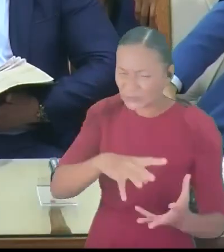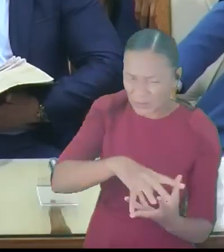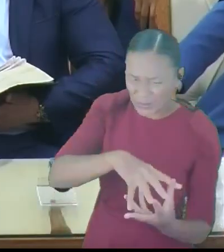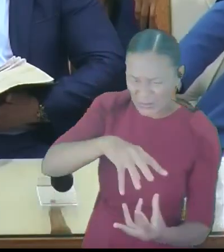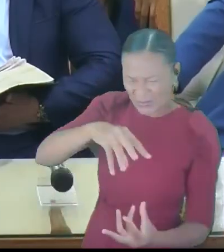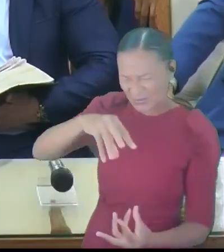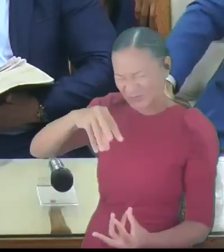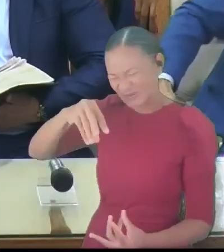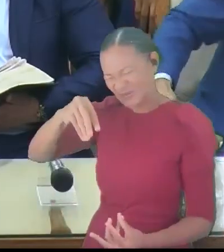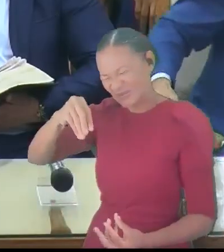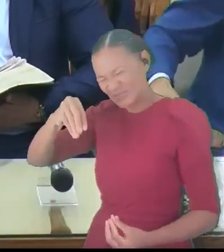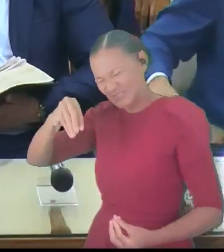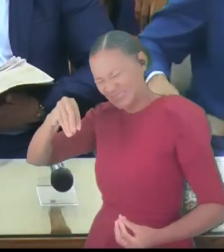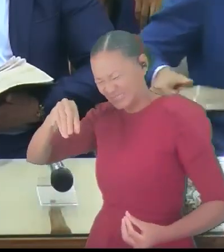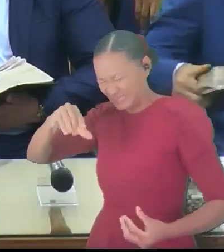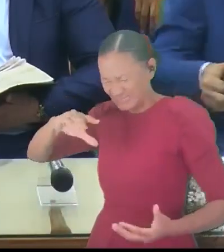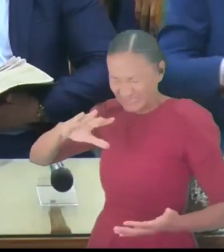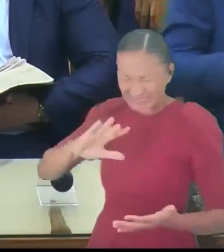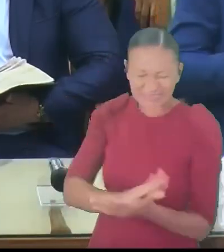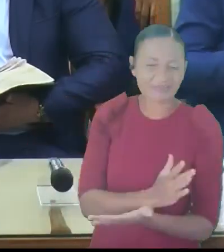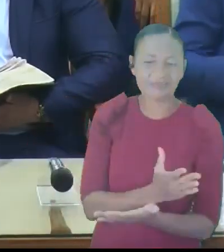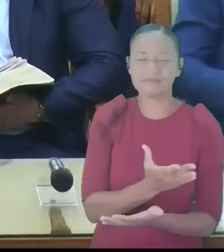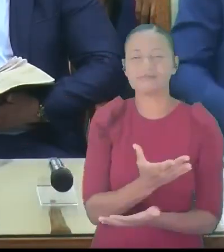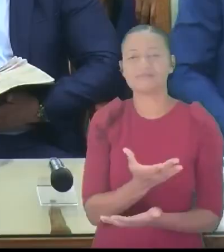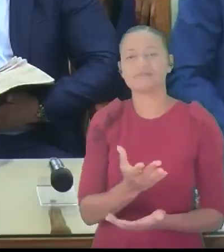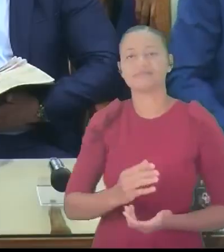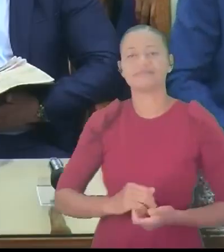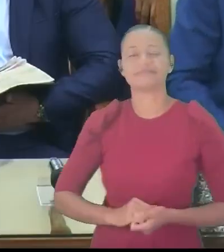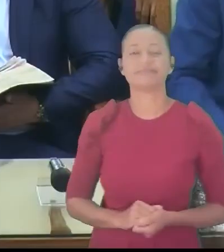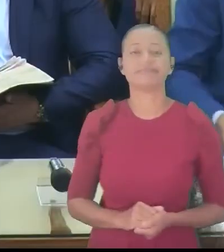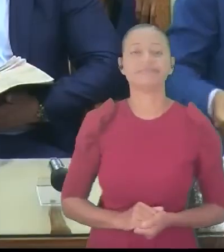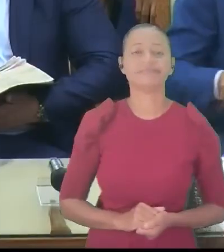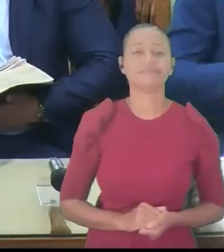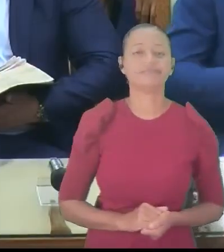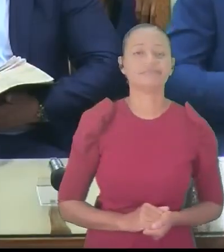será exterminada.